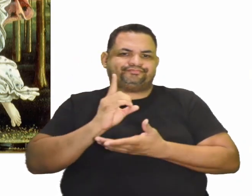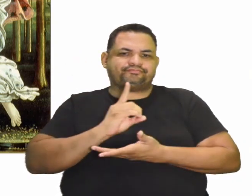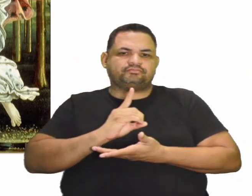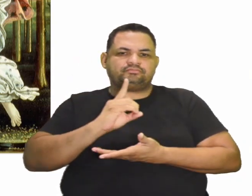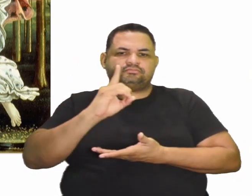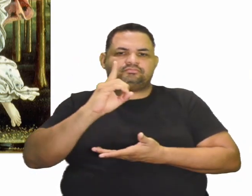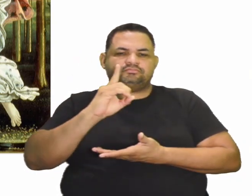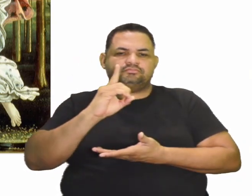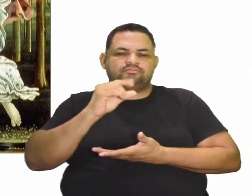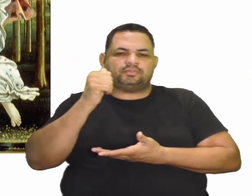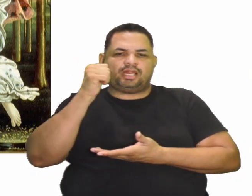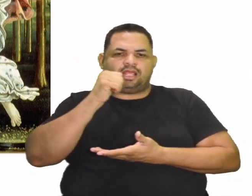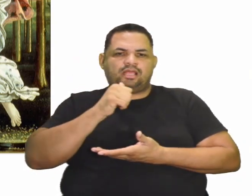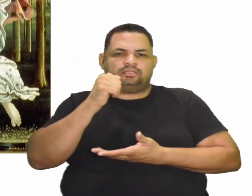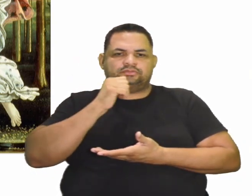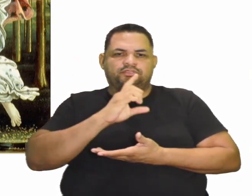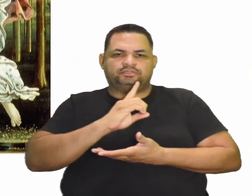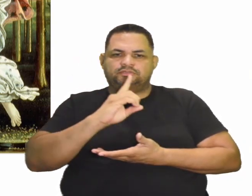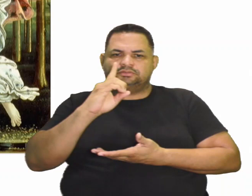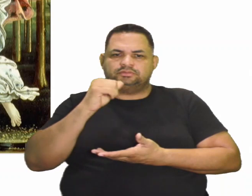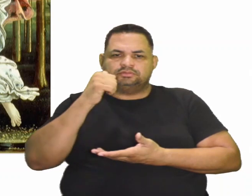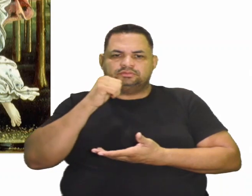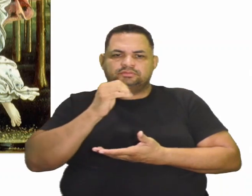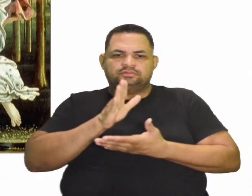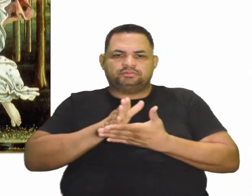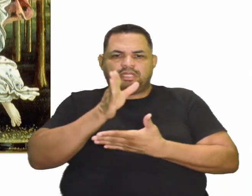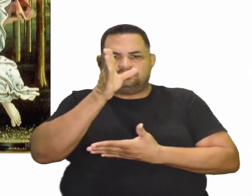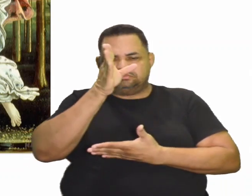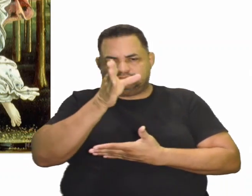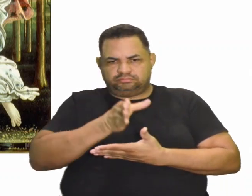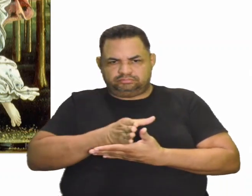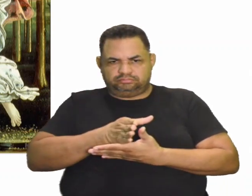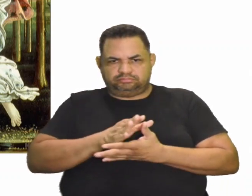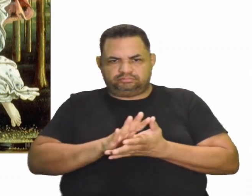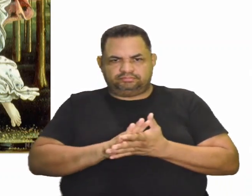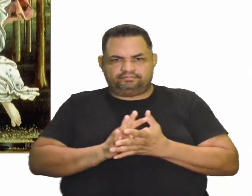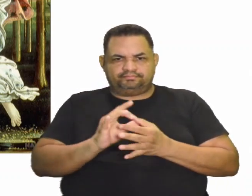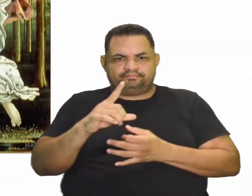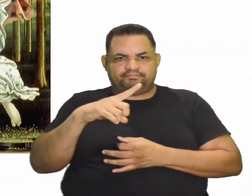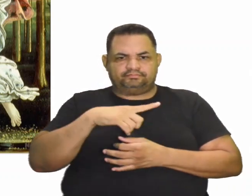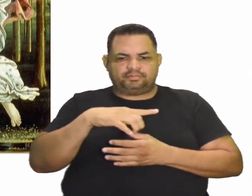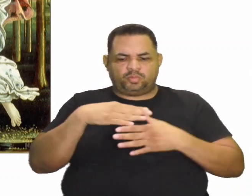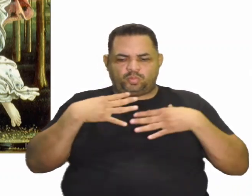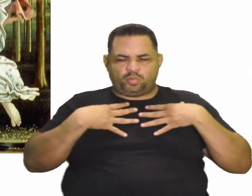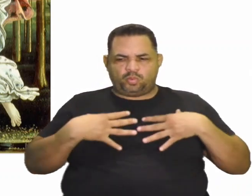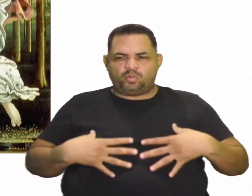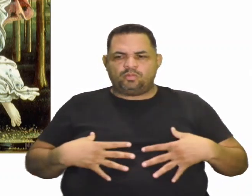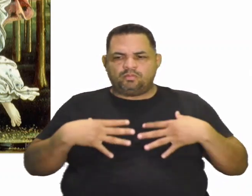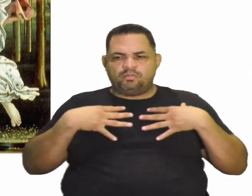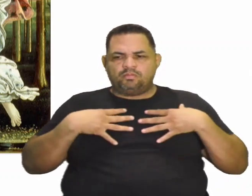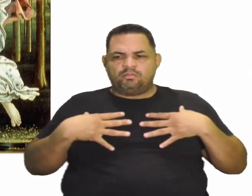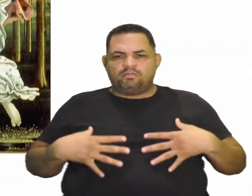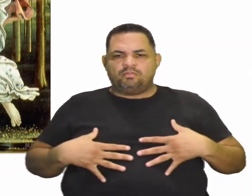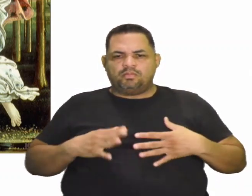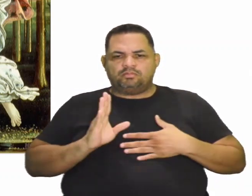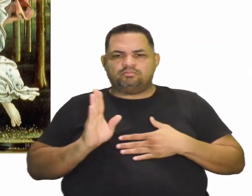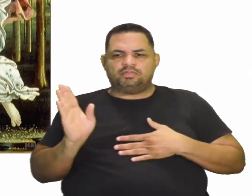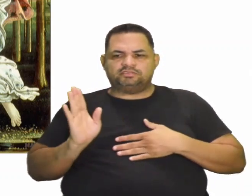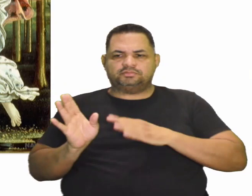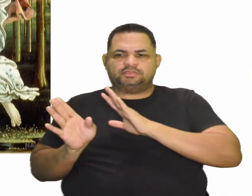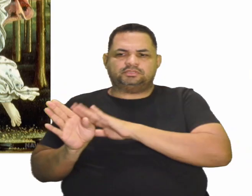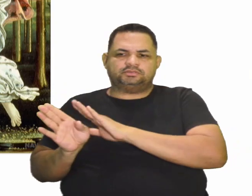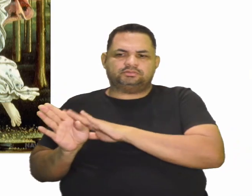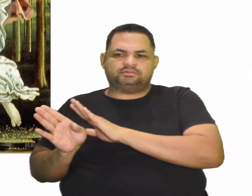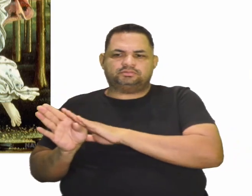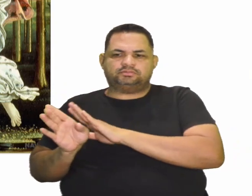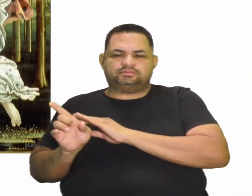centro, apesar que ela não está simétrica, né? Podemos observar que o corpo está à direita, né? Do meu ponto de